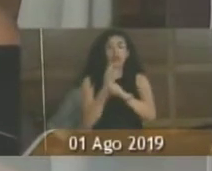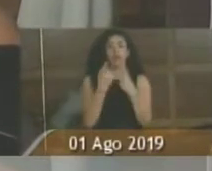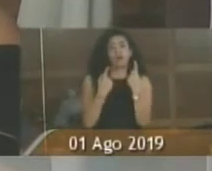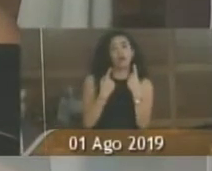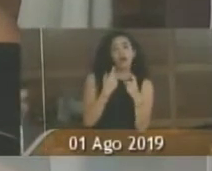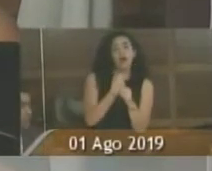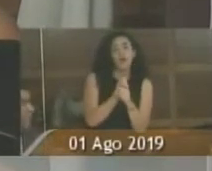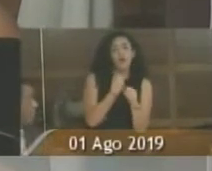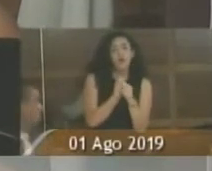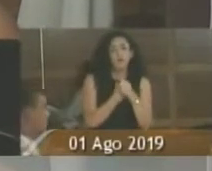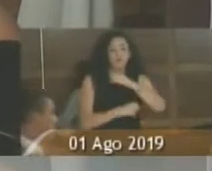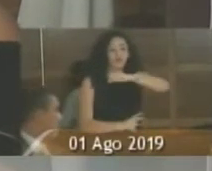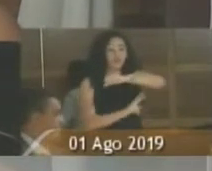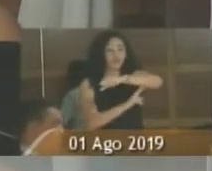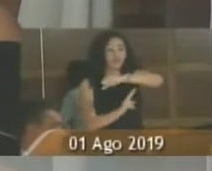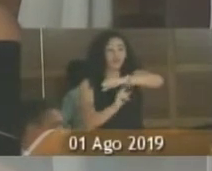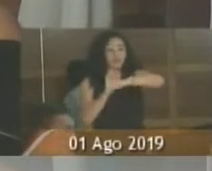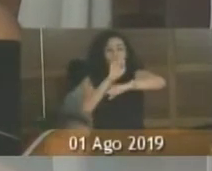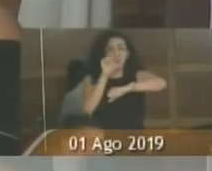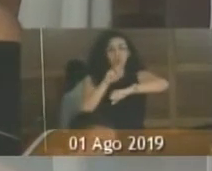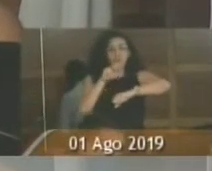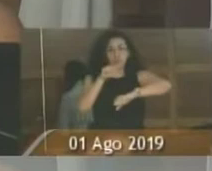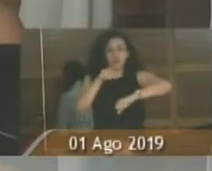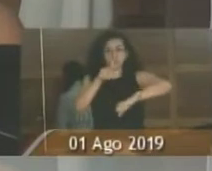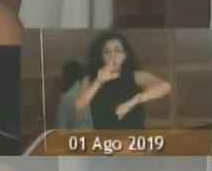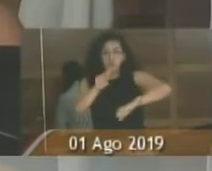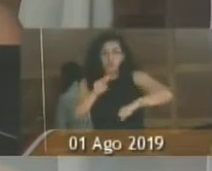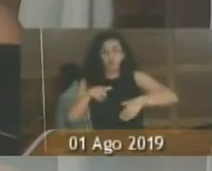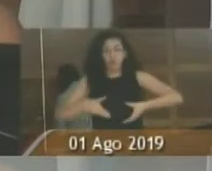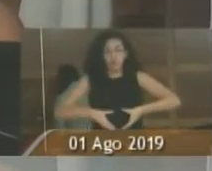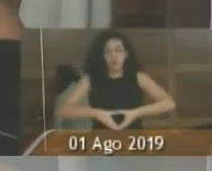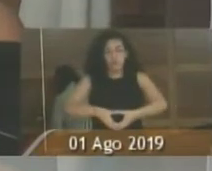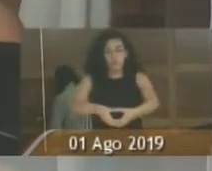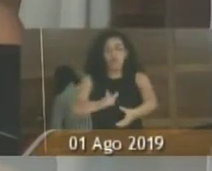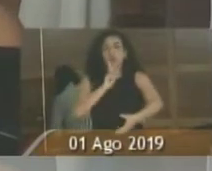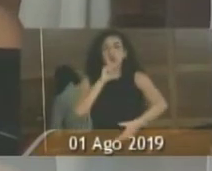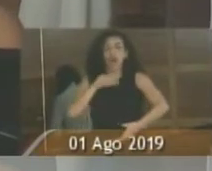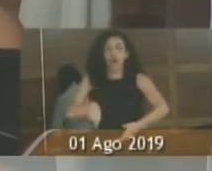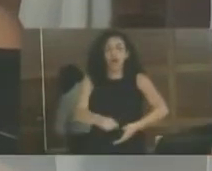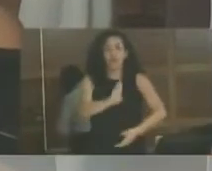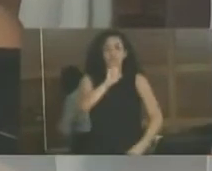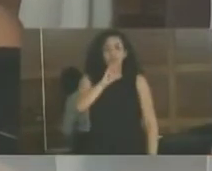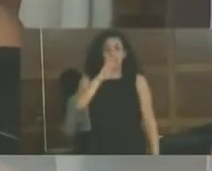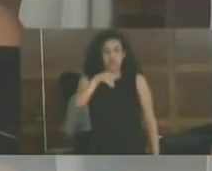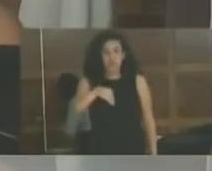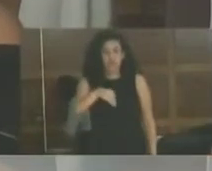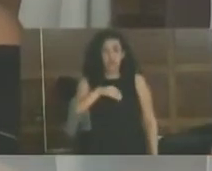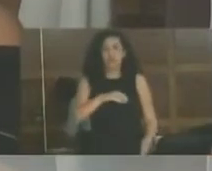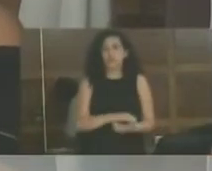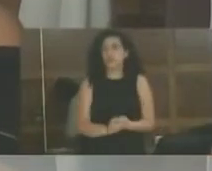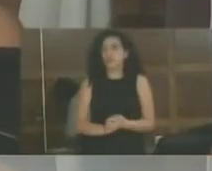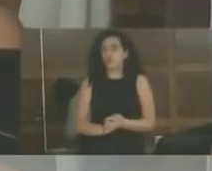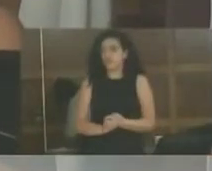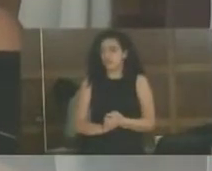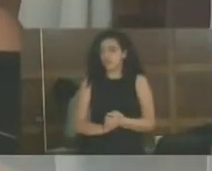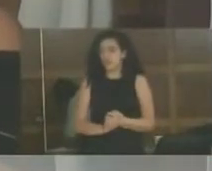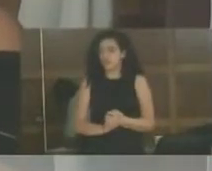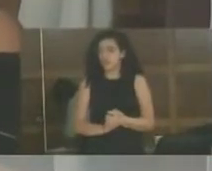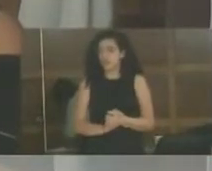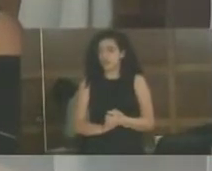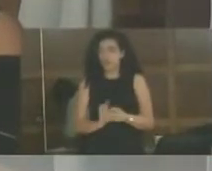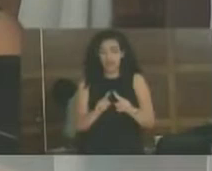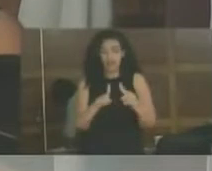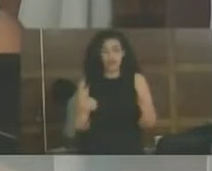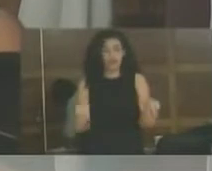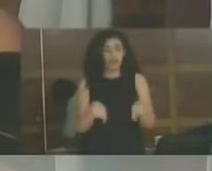ponte lá do Zungu, a manilha no Belém, o alambrado ali no Santo Antônio, a caixa d'água que a gente vai entregar agora, o posto, o salão e a quadra, só